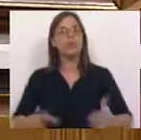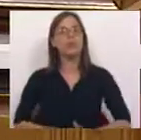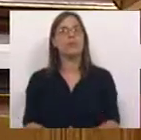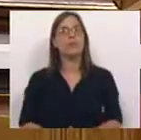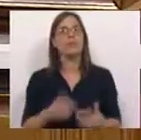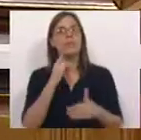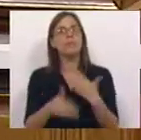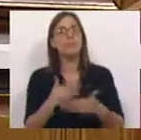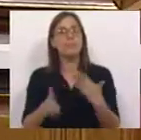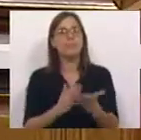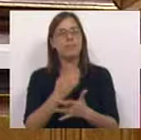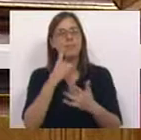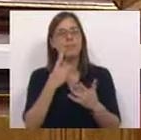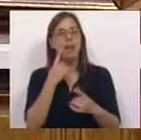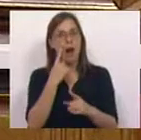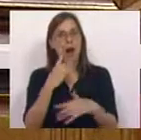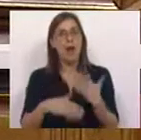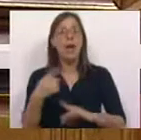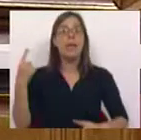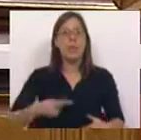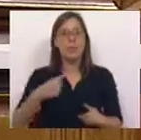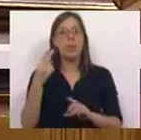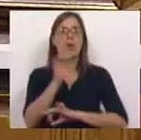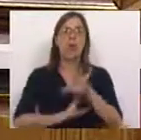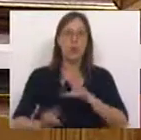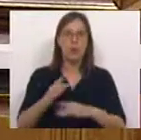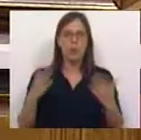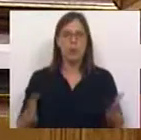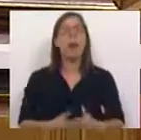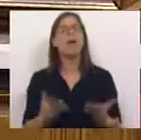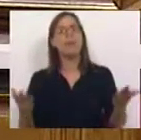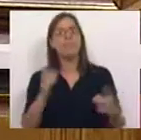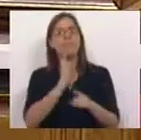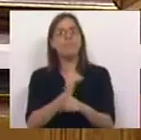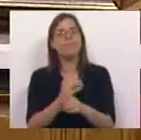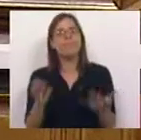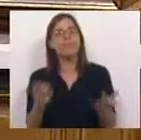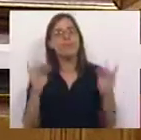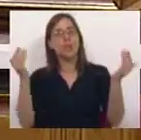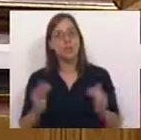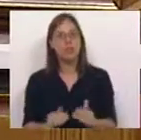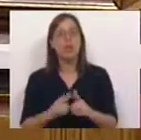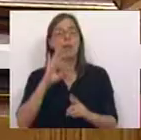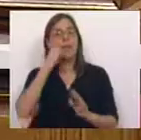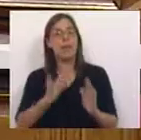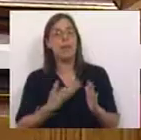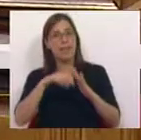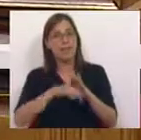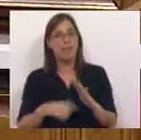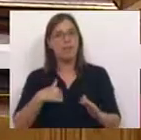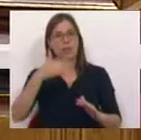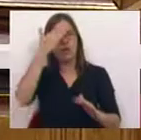razões continuam a residir nas imposições da União Europeia, nomeadamente no que diz respeito à redução do déficit, que